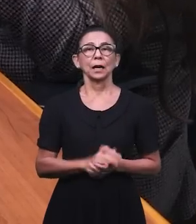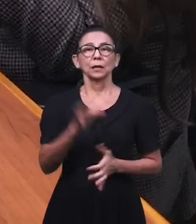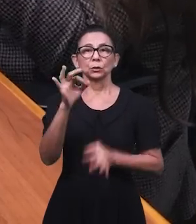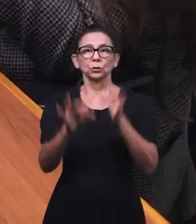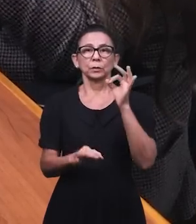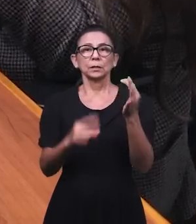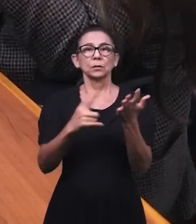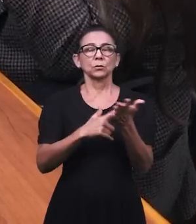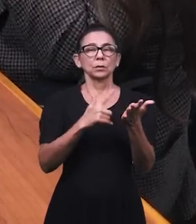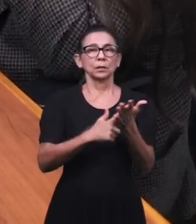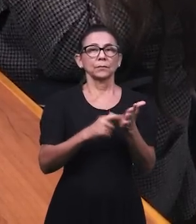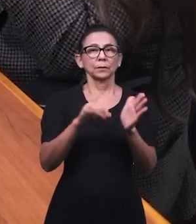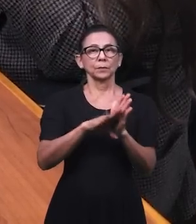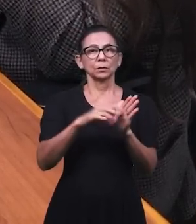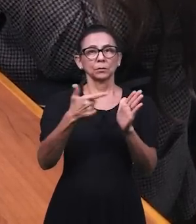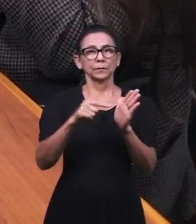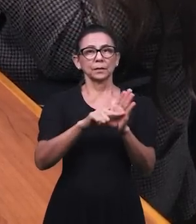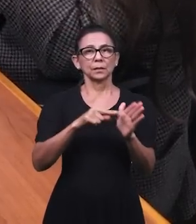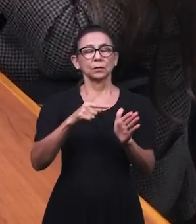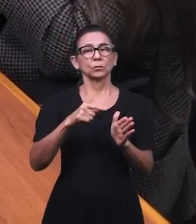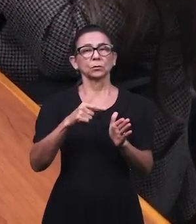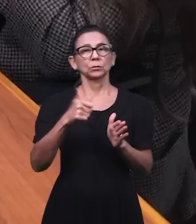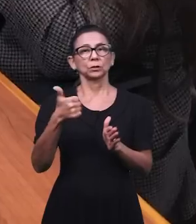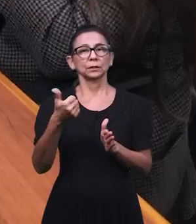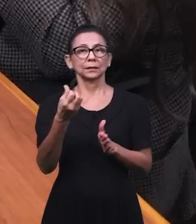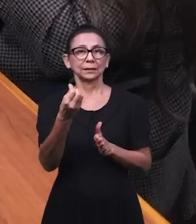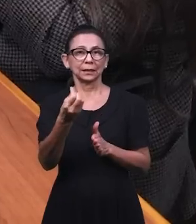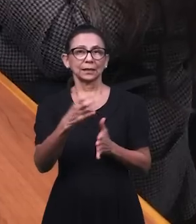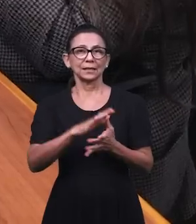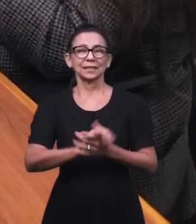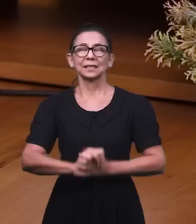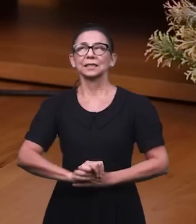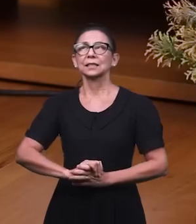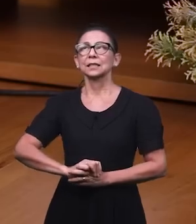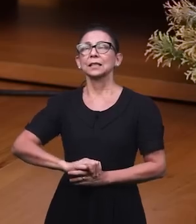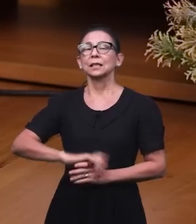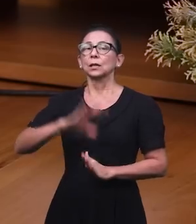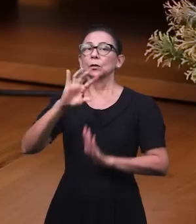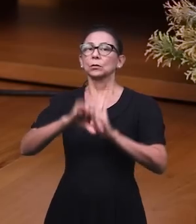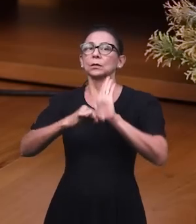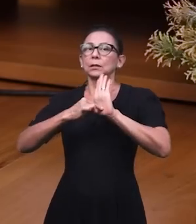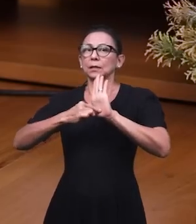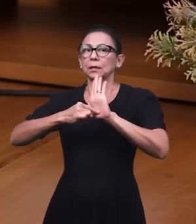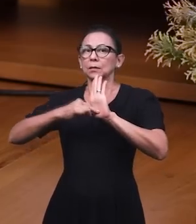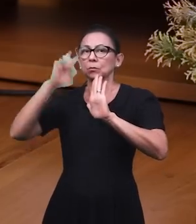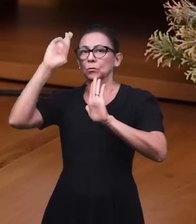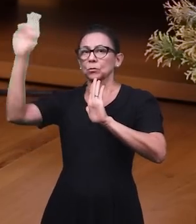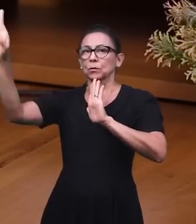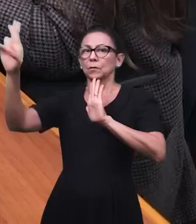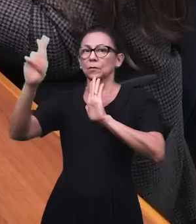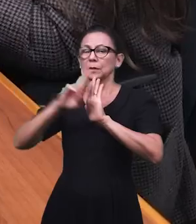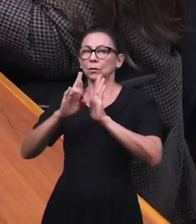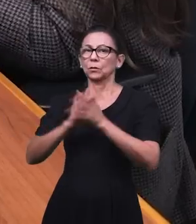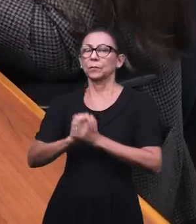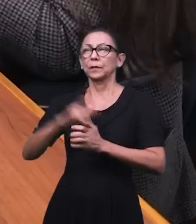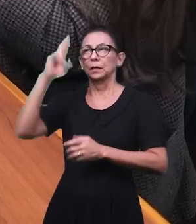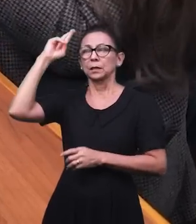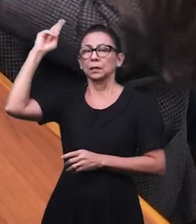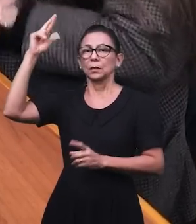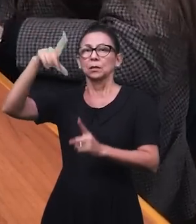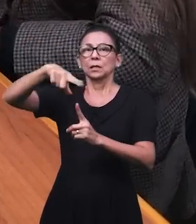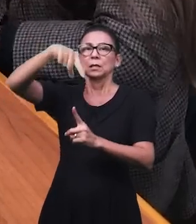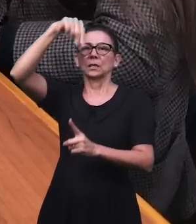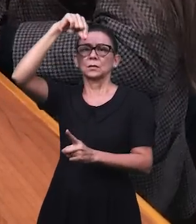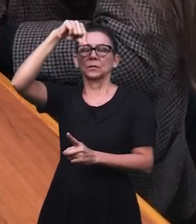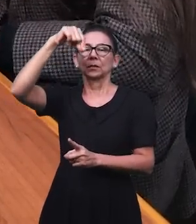Juízes 2:16. E ele botou assim, e levantou o Senhor juízes que os livraram da mão dos que os